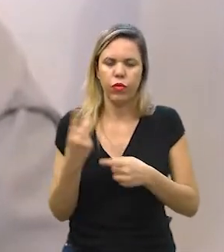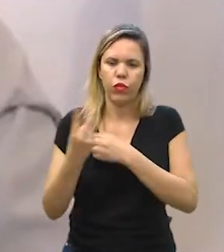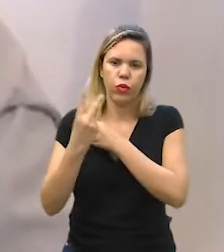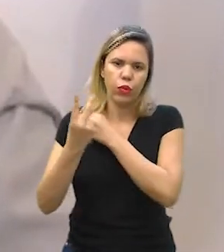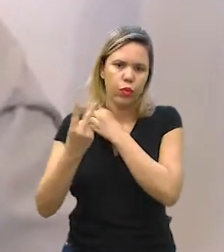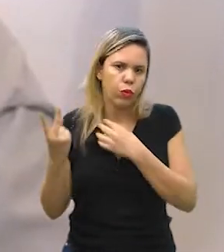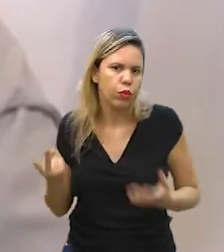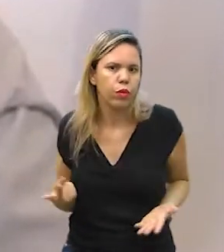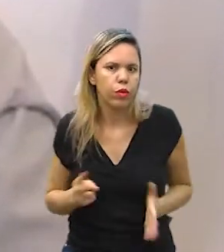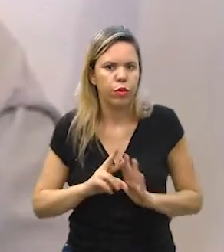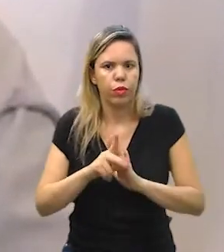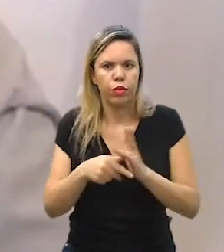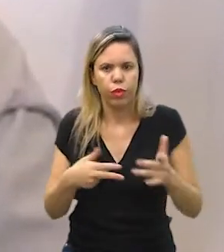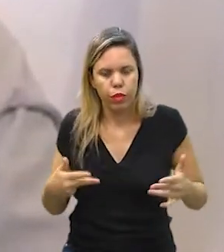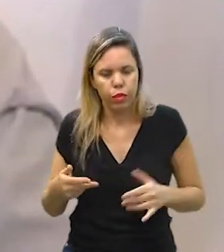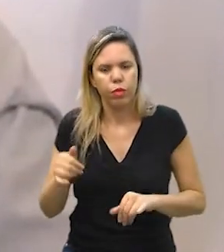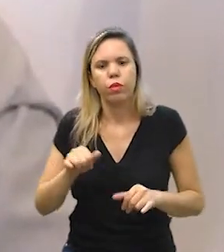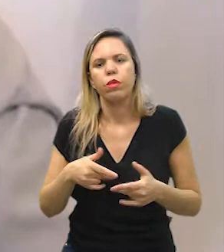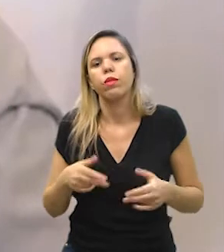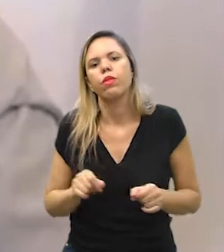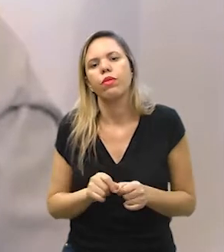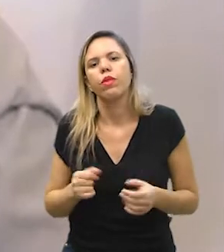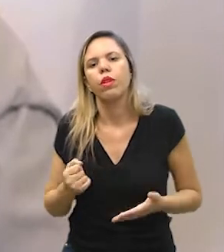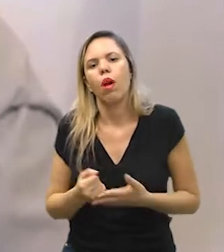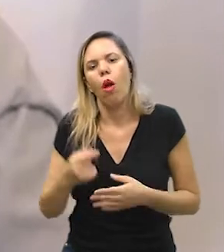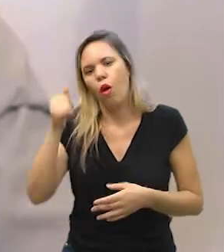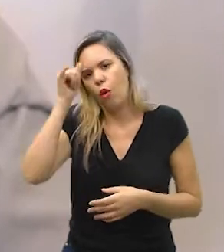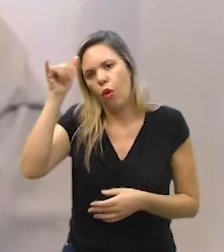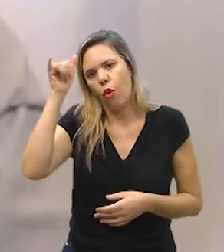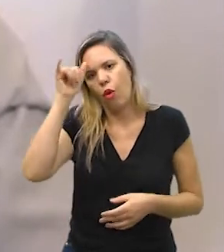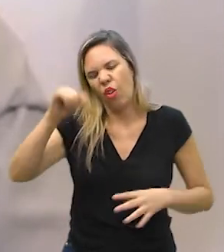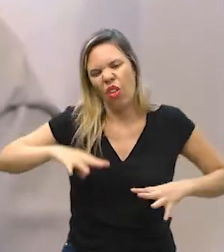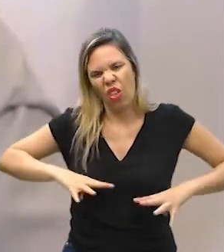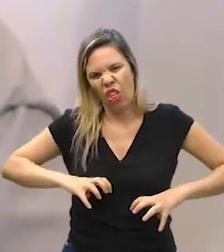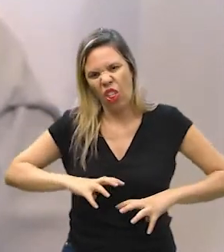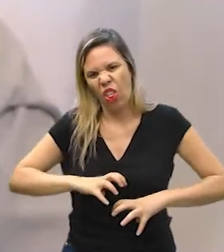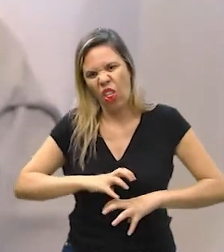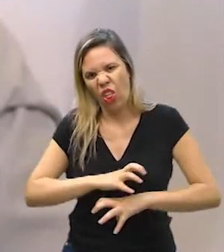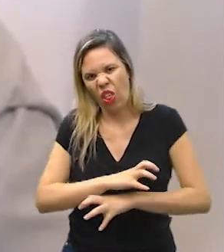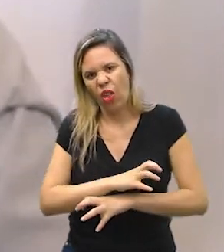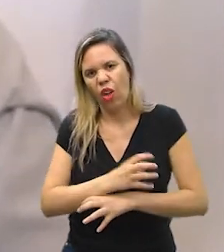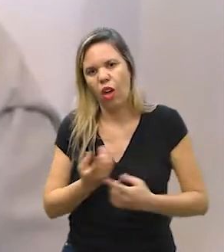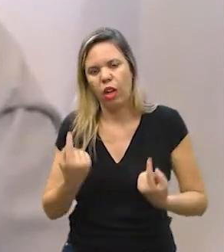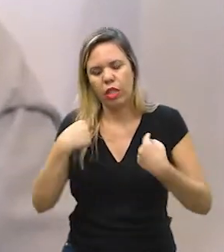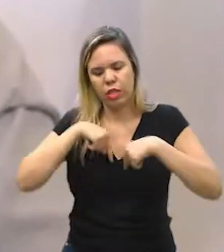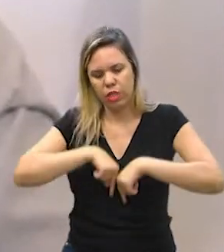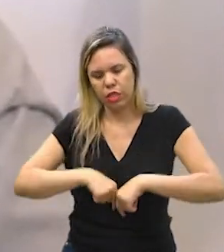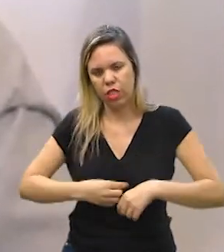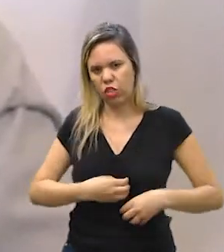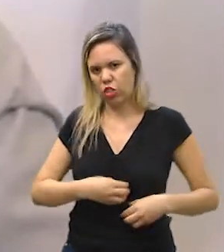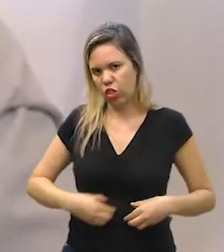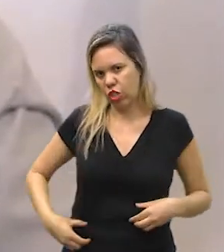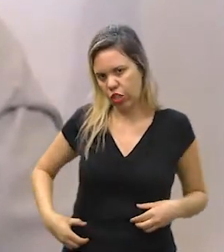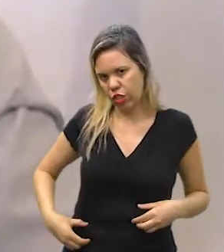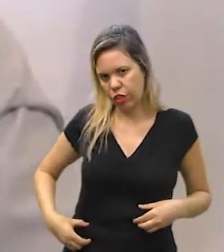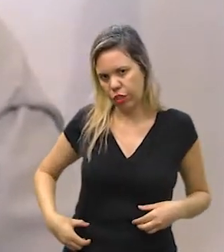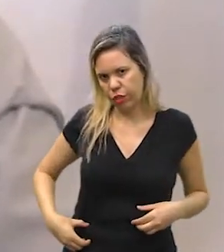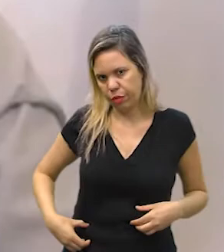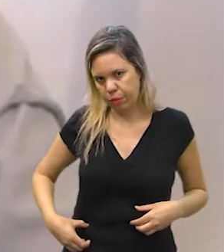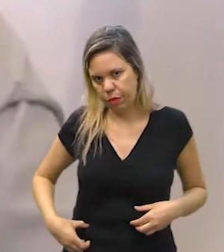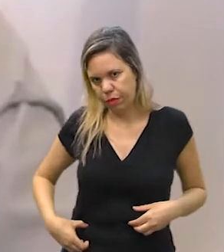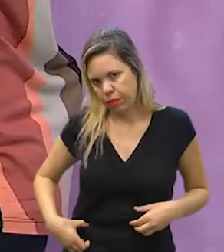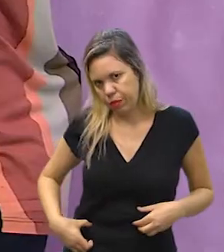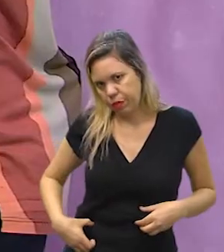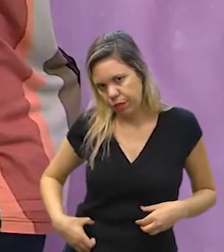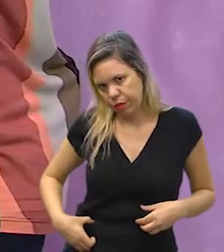vitaminas, produzindo uma série de substâncias que vão combater germes patogênicos que entram no nosso intestino e assim por diante.